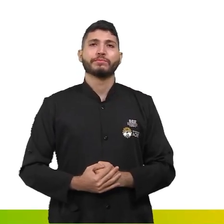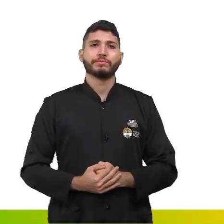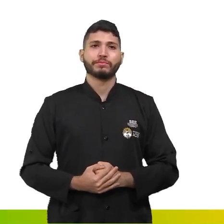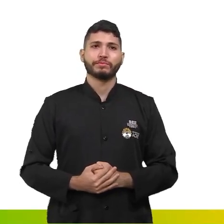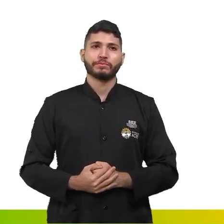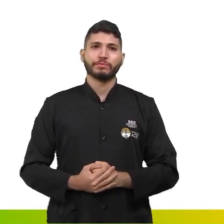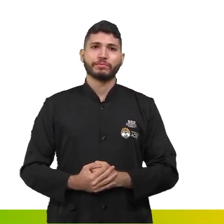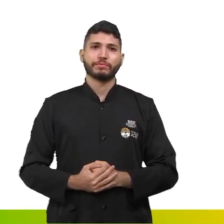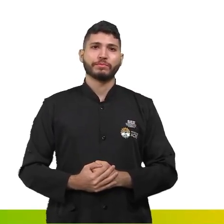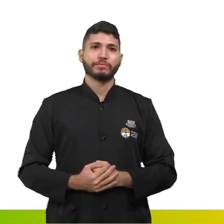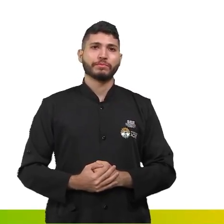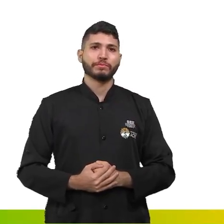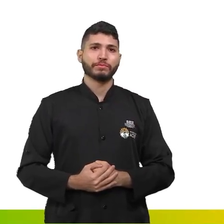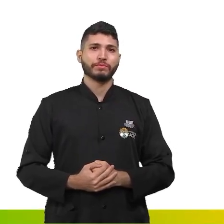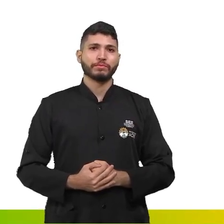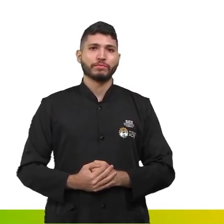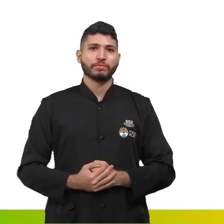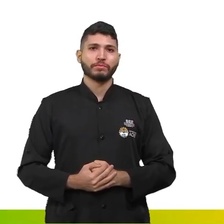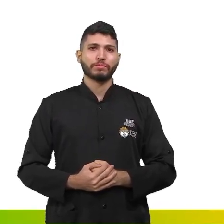o lado